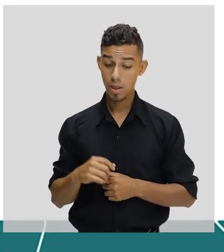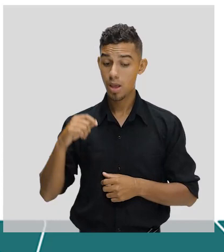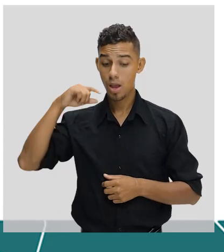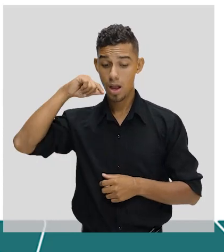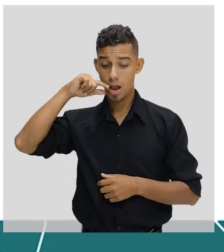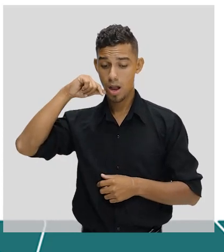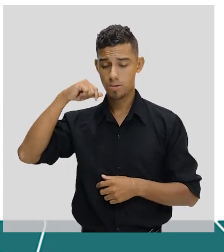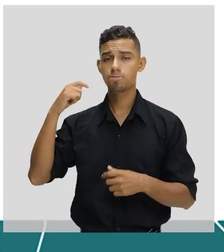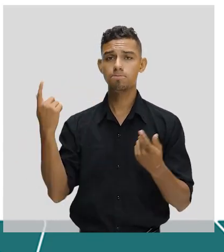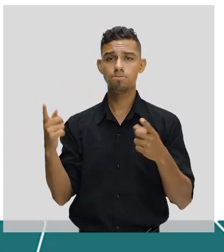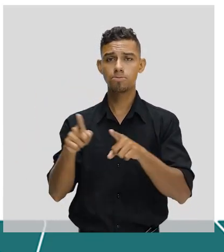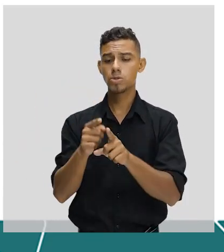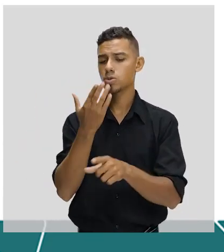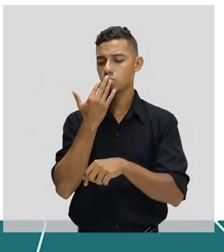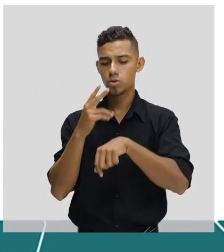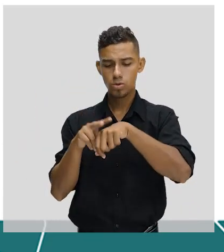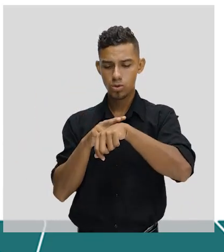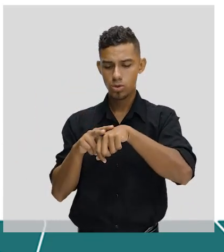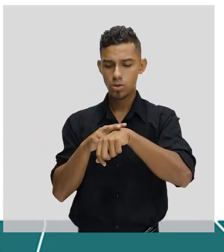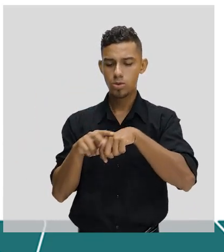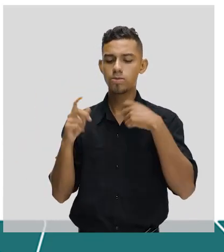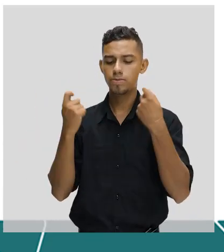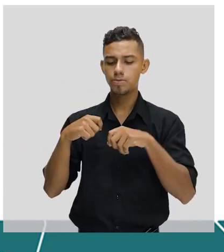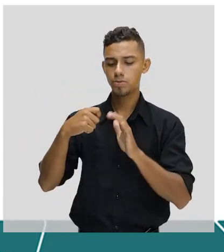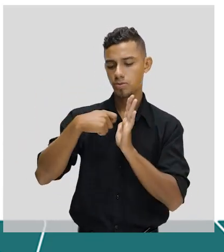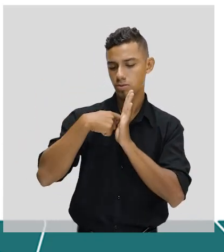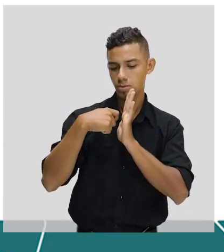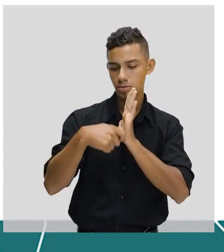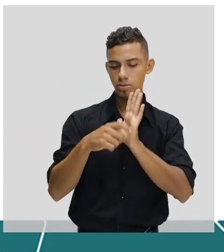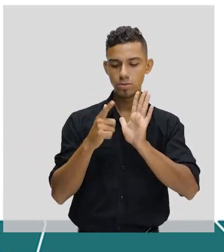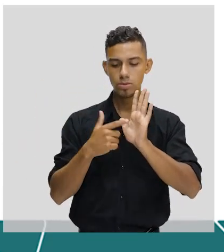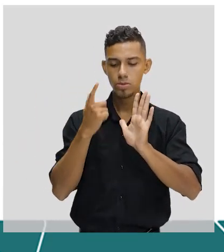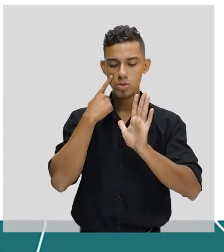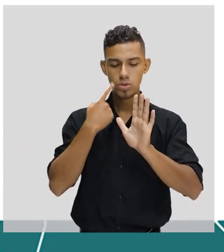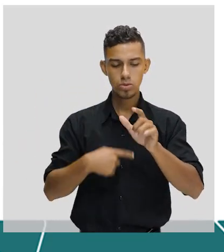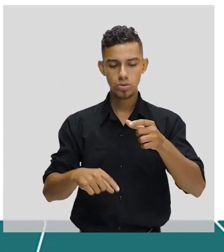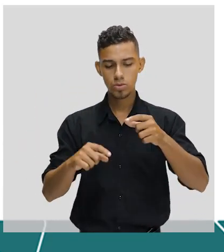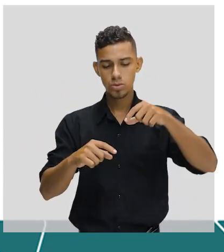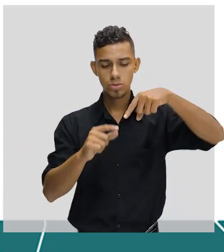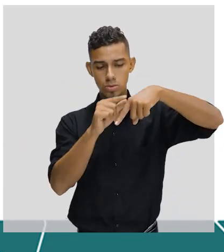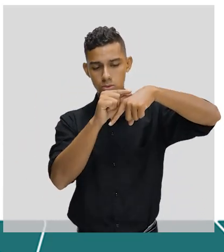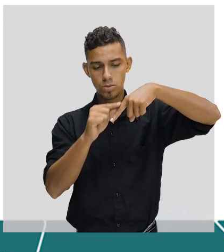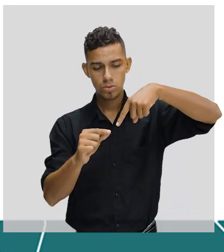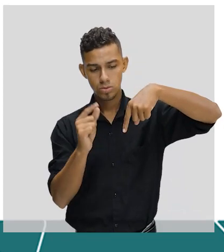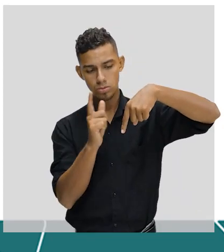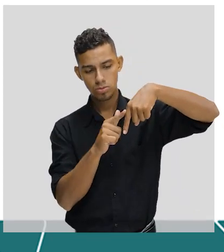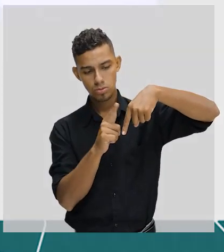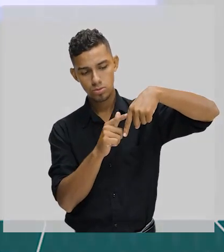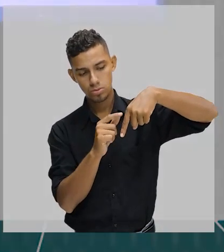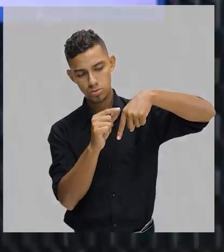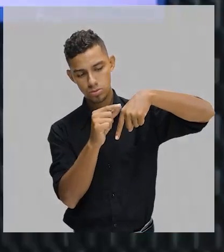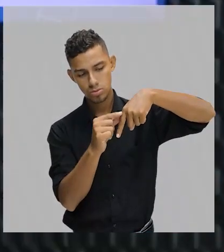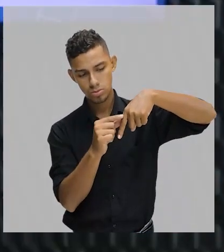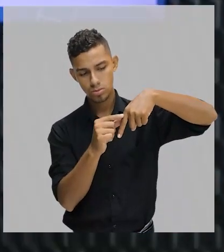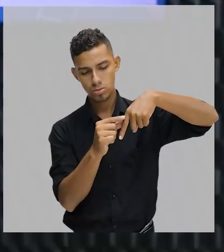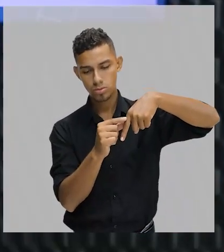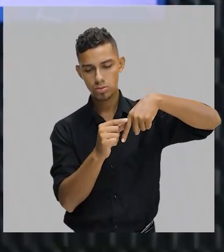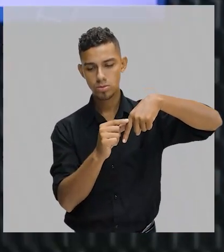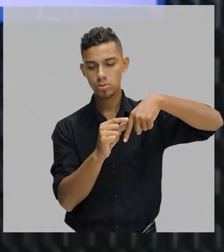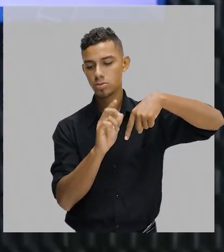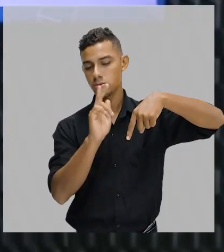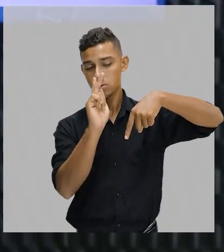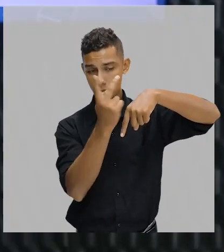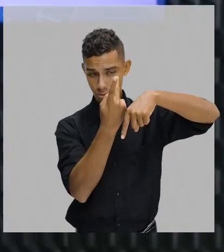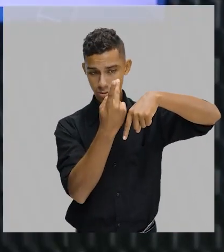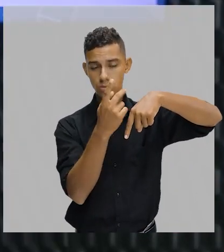comum, aquele lápis verde ou lápis amarelo, e vejam na parte da ponta do lápis, não descreve. As letrinhas estão lá. Se